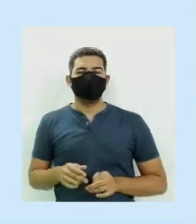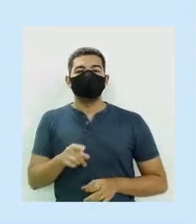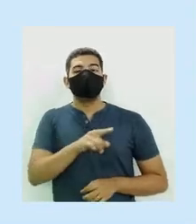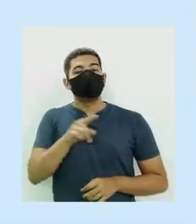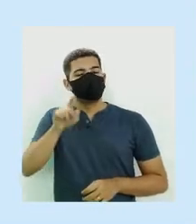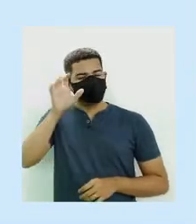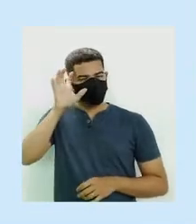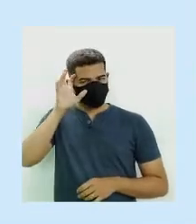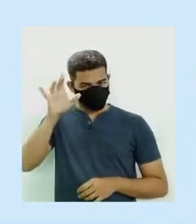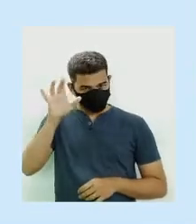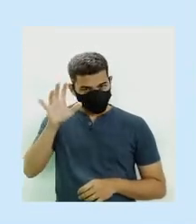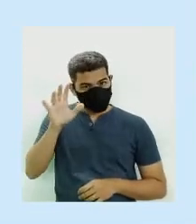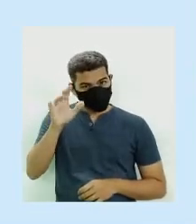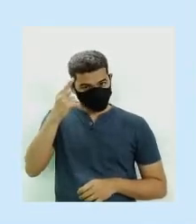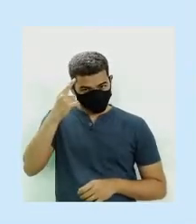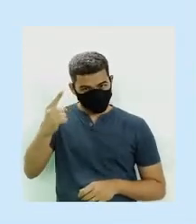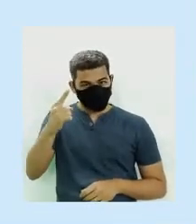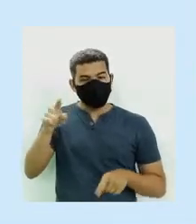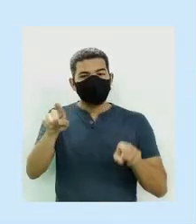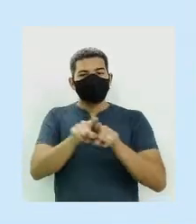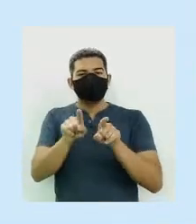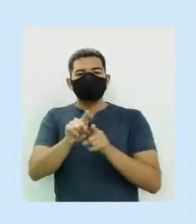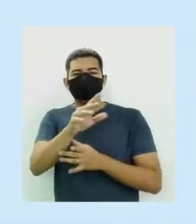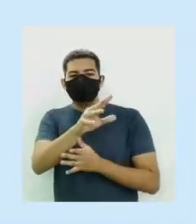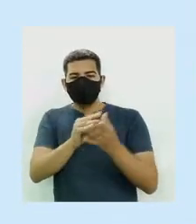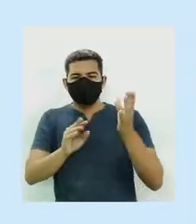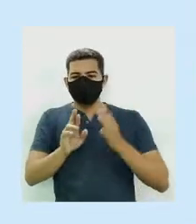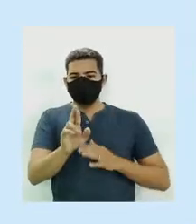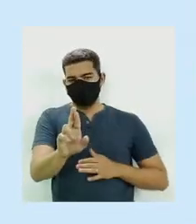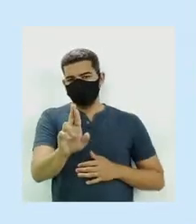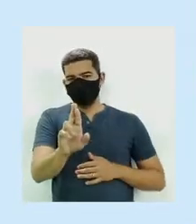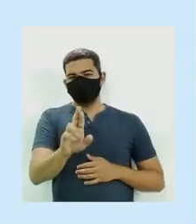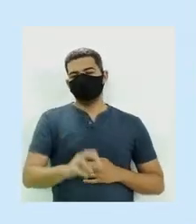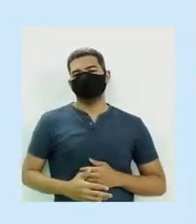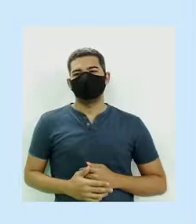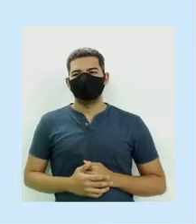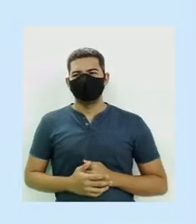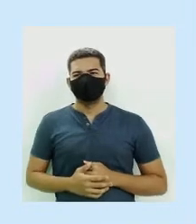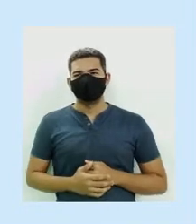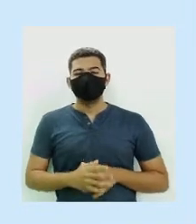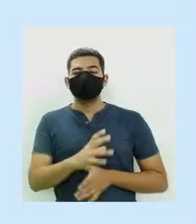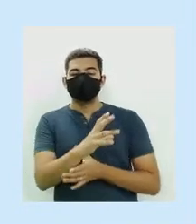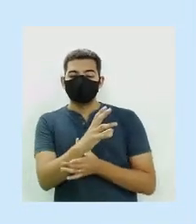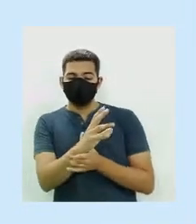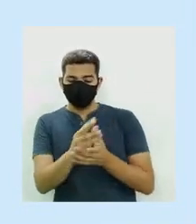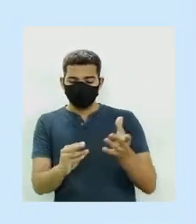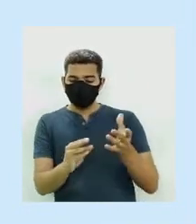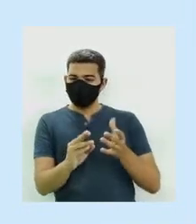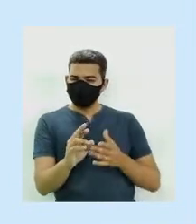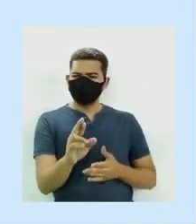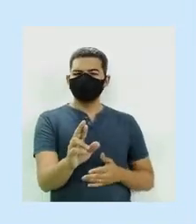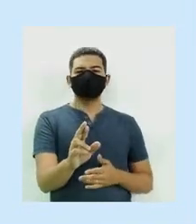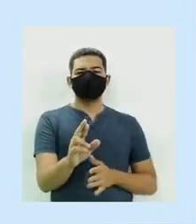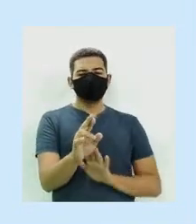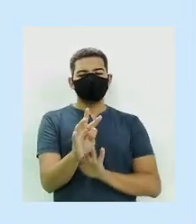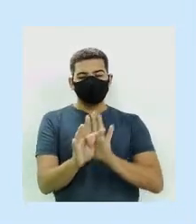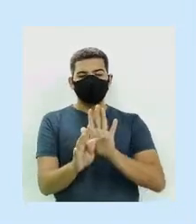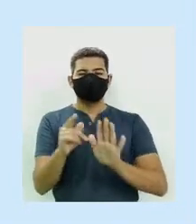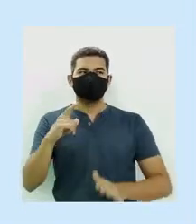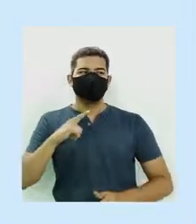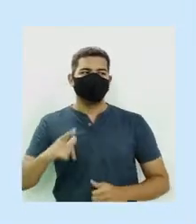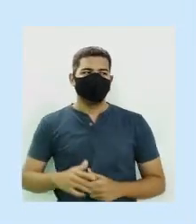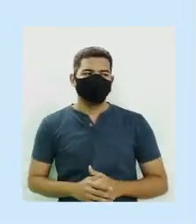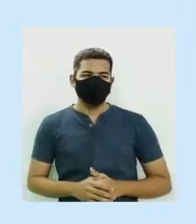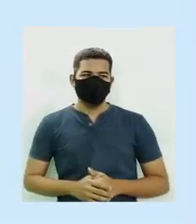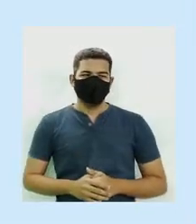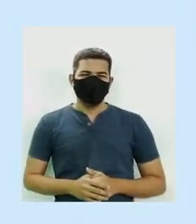como eu havia dito, e vão replicar. Atentem-se a isso, tá? Vocês vão replicar o texto. Mas então